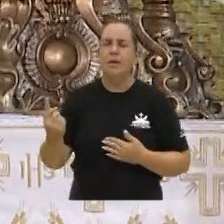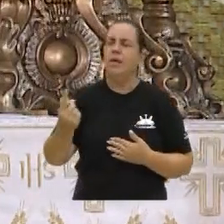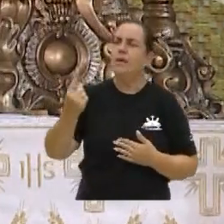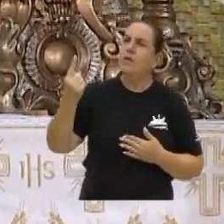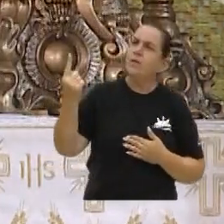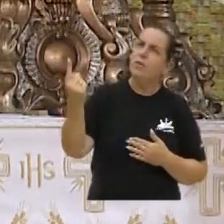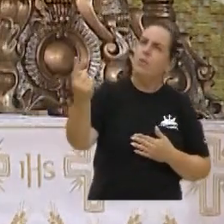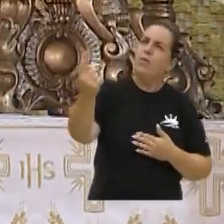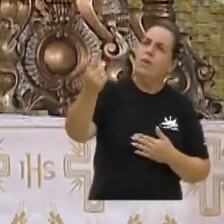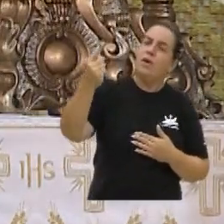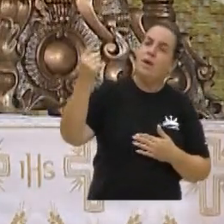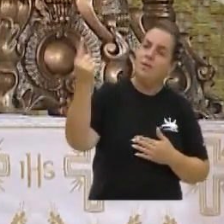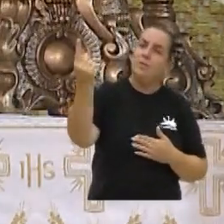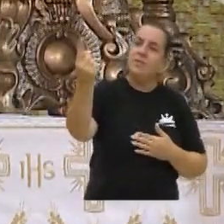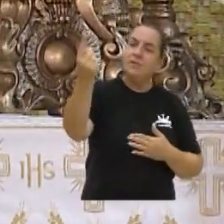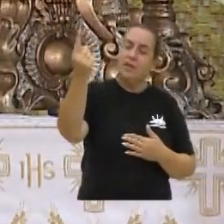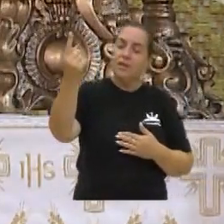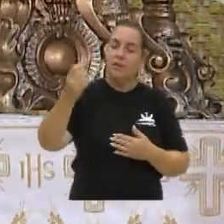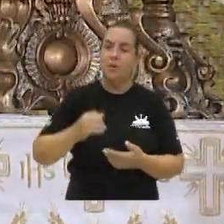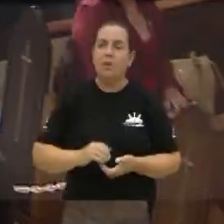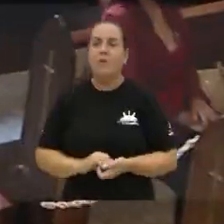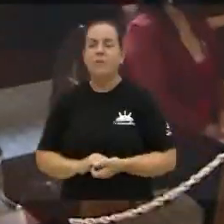Eterna é a sua